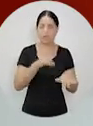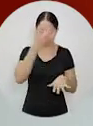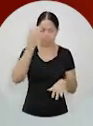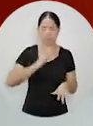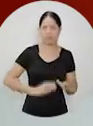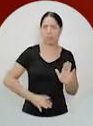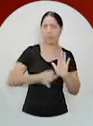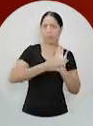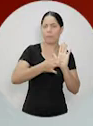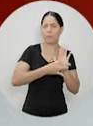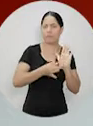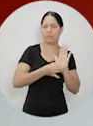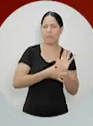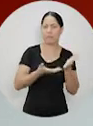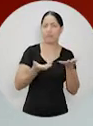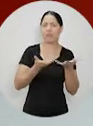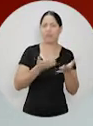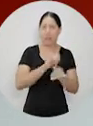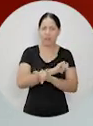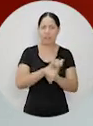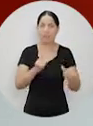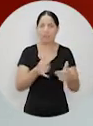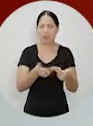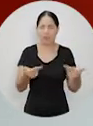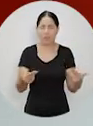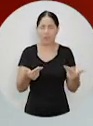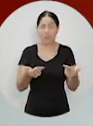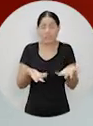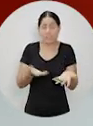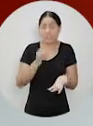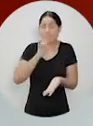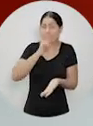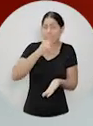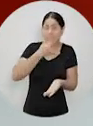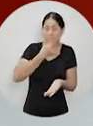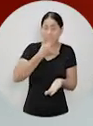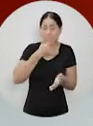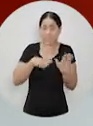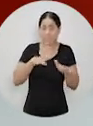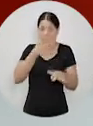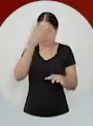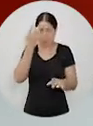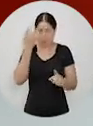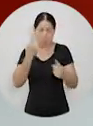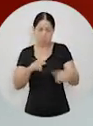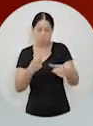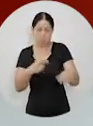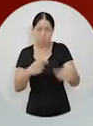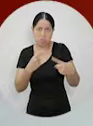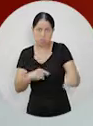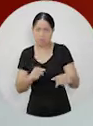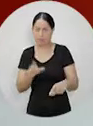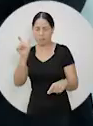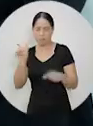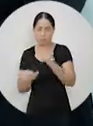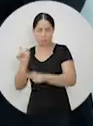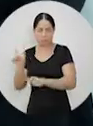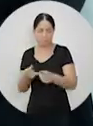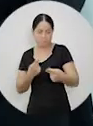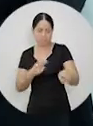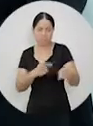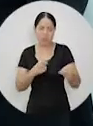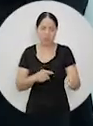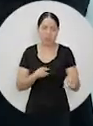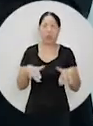opinião, expressar, talvez querer informar alguém e essa pessoa, infelizmente, também acaba sendo atacada. Isso,